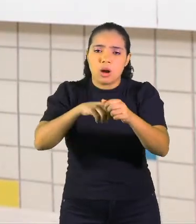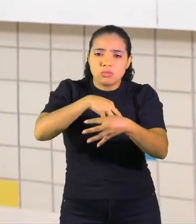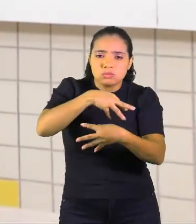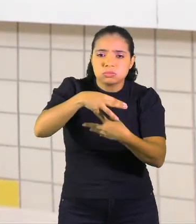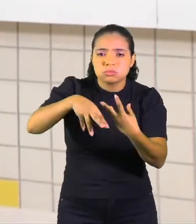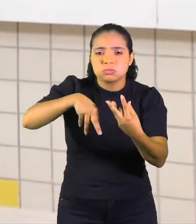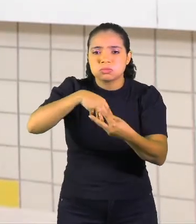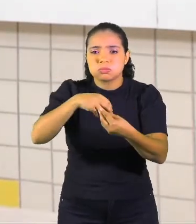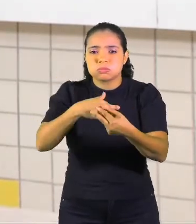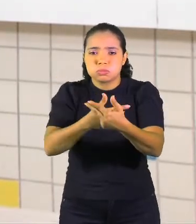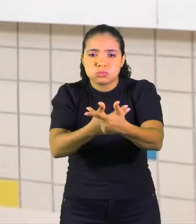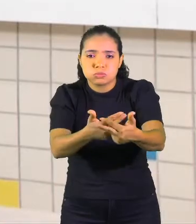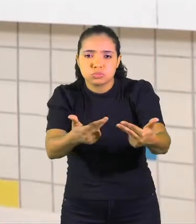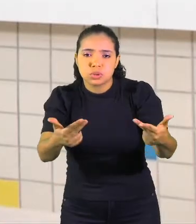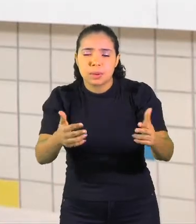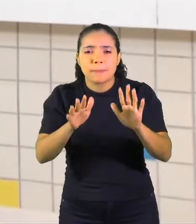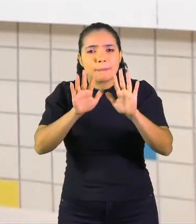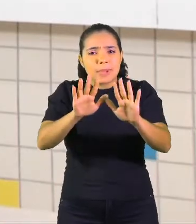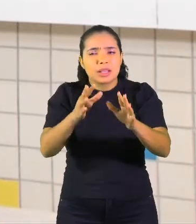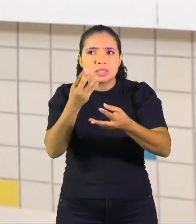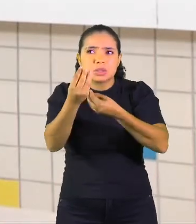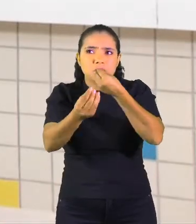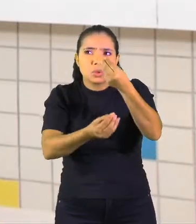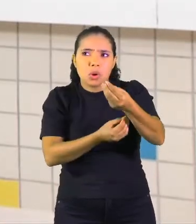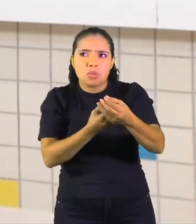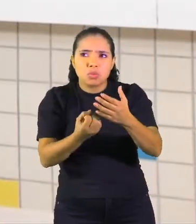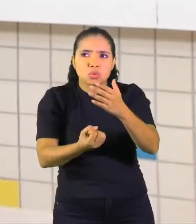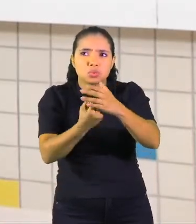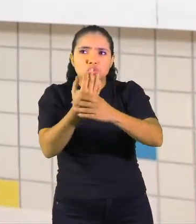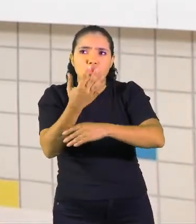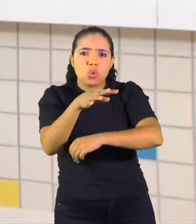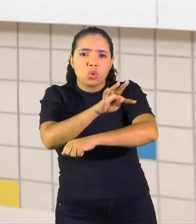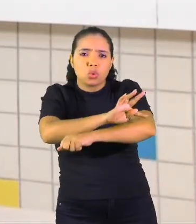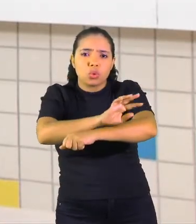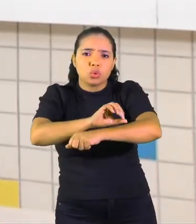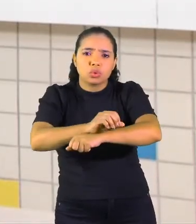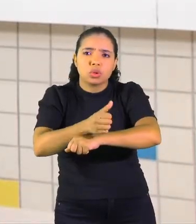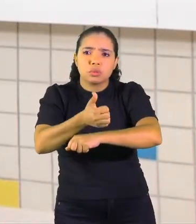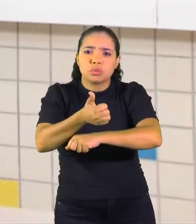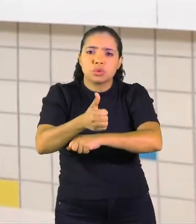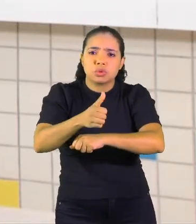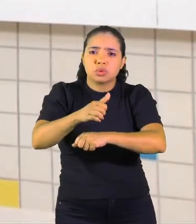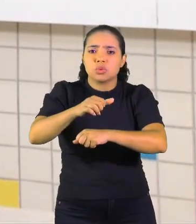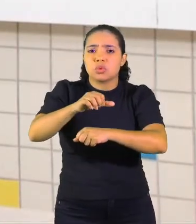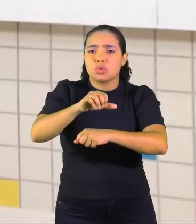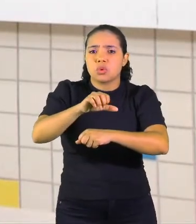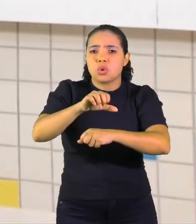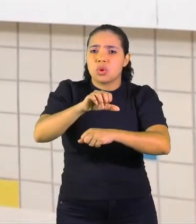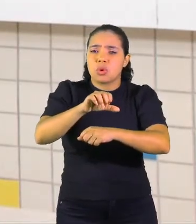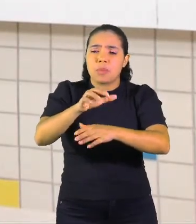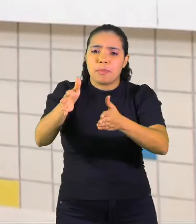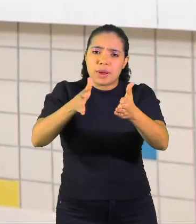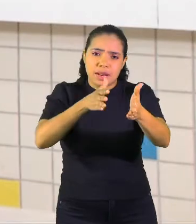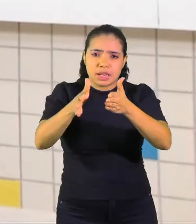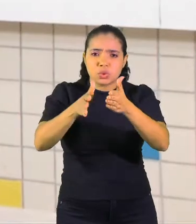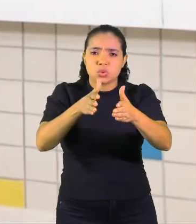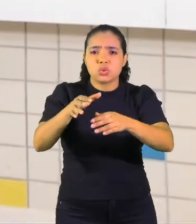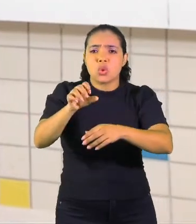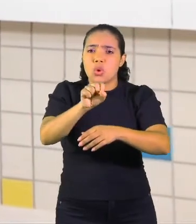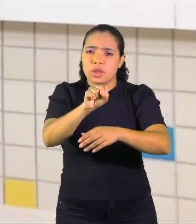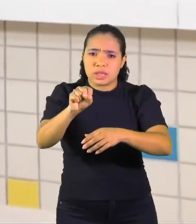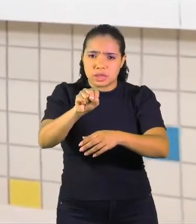professora? Se o Tocantins só surgiu em 88? Sim, ele surgiu em 88,